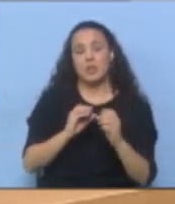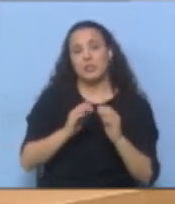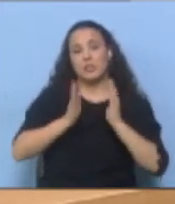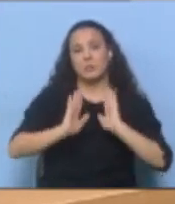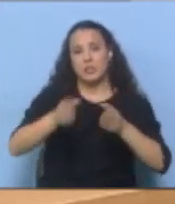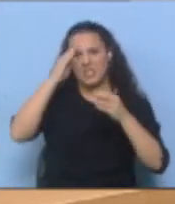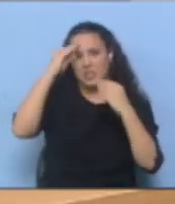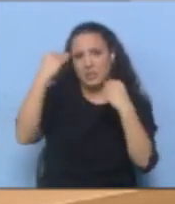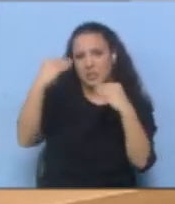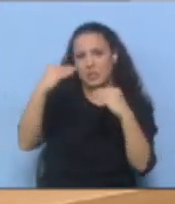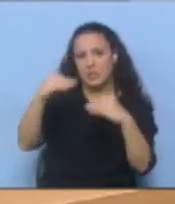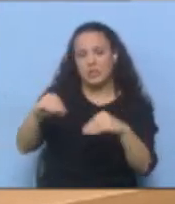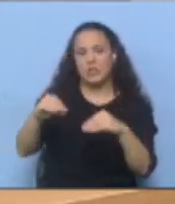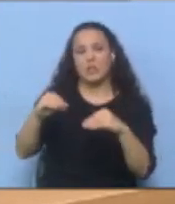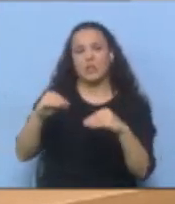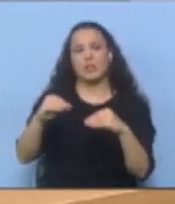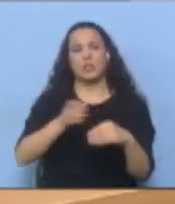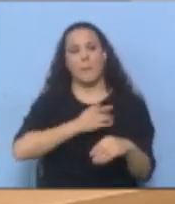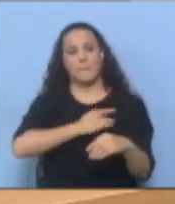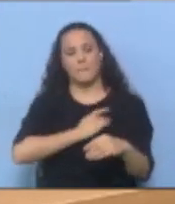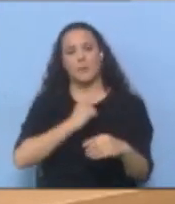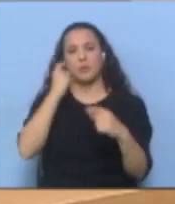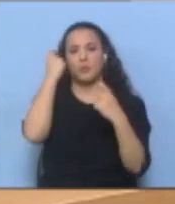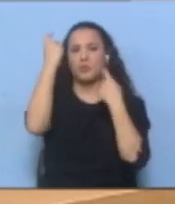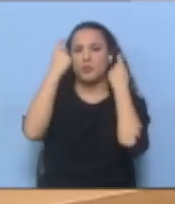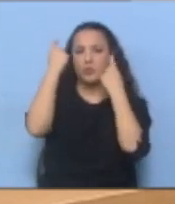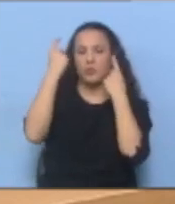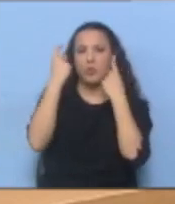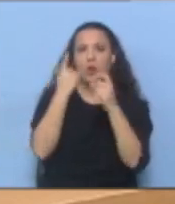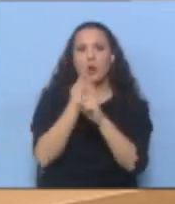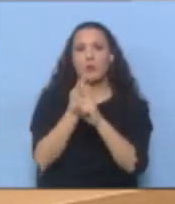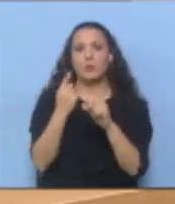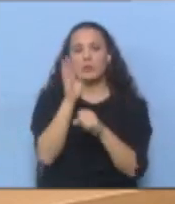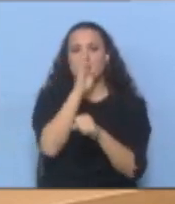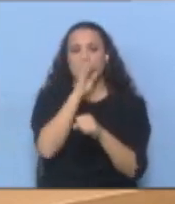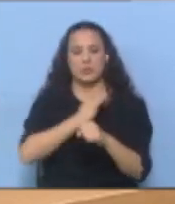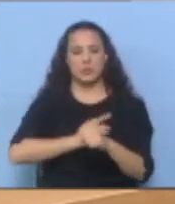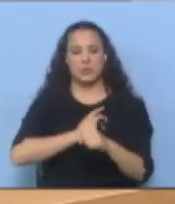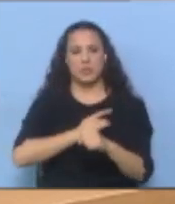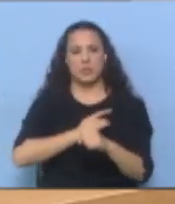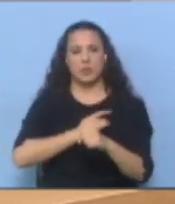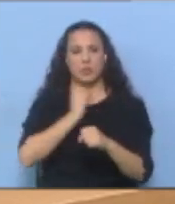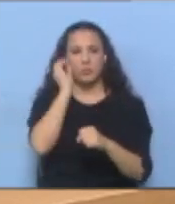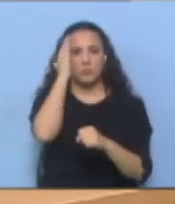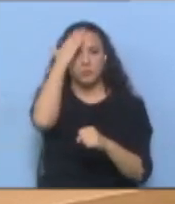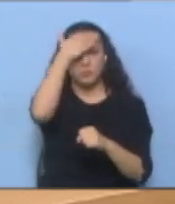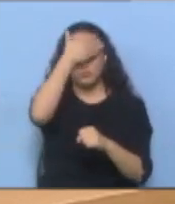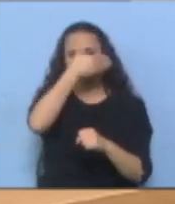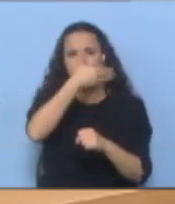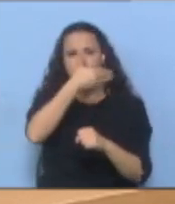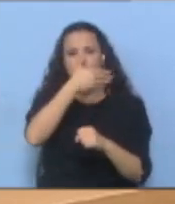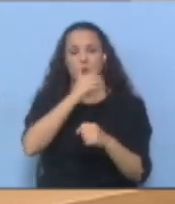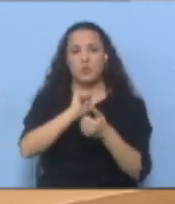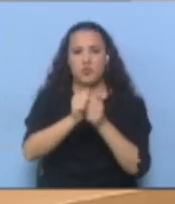racionalidade no desporto, para que realmente a paixão não tome conta, digamos assim, do desporto e, de certa forma, a